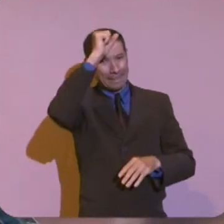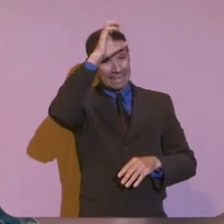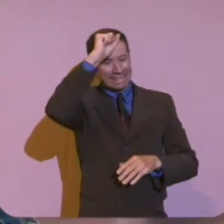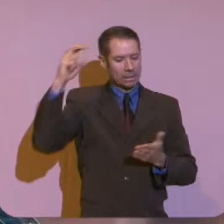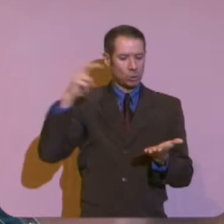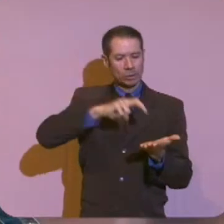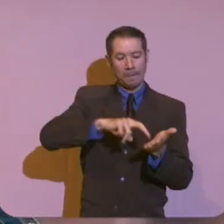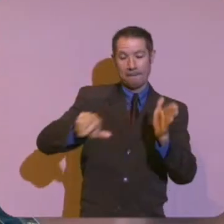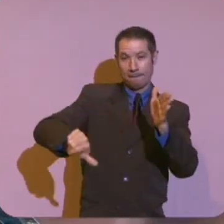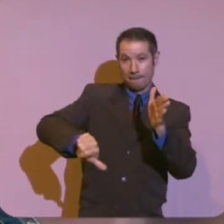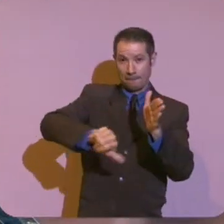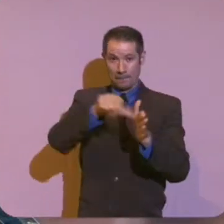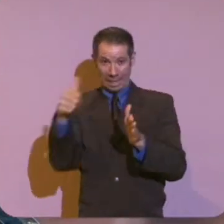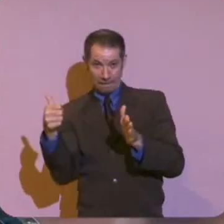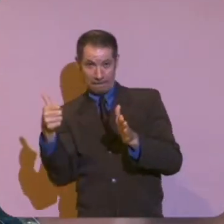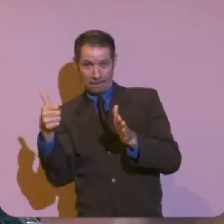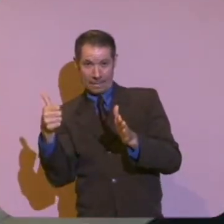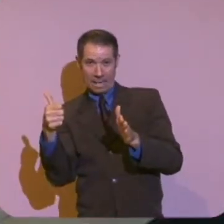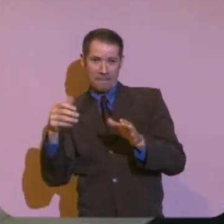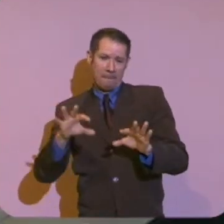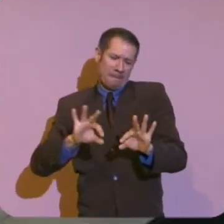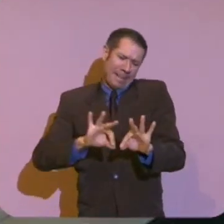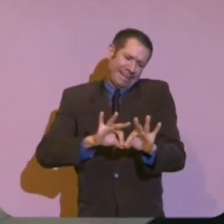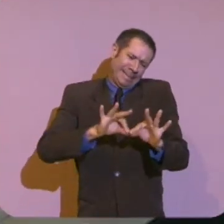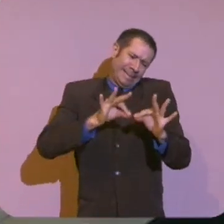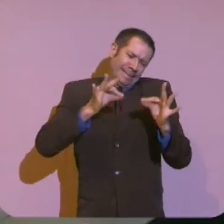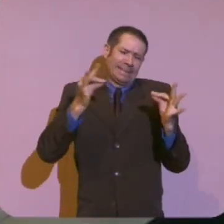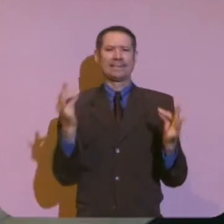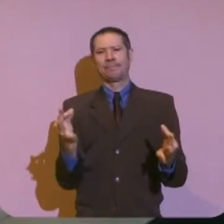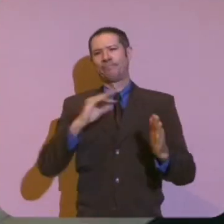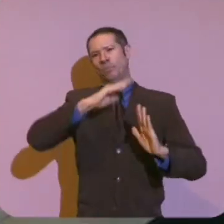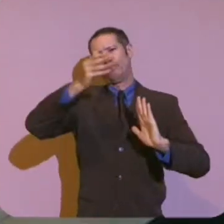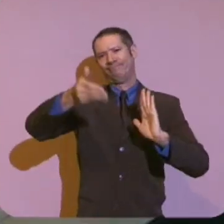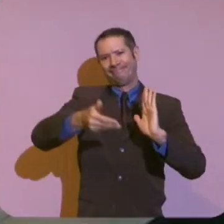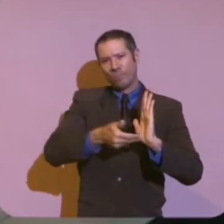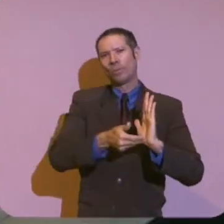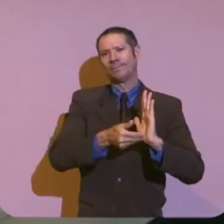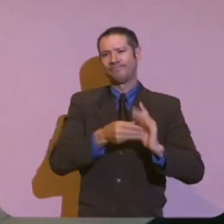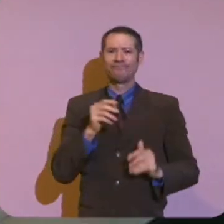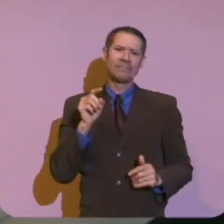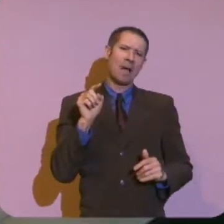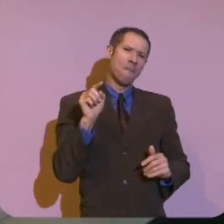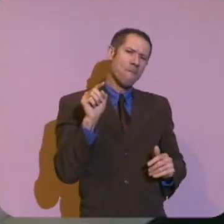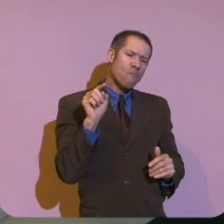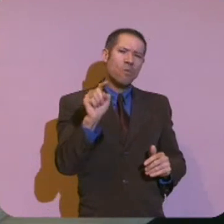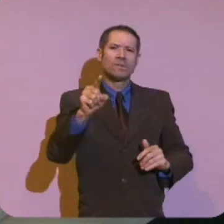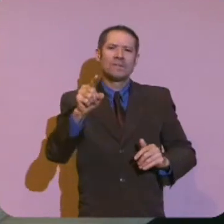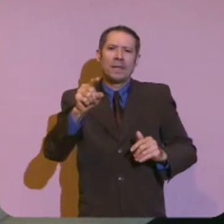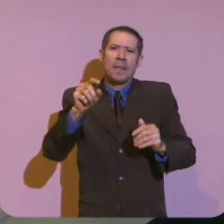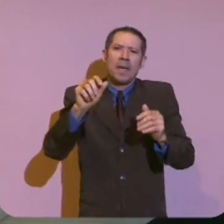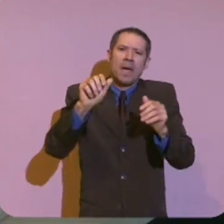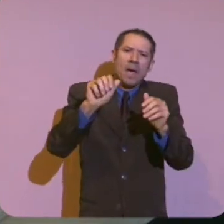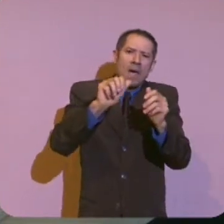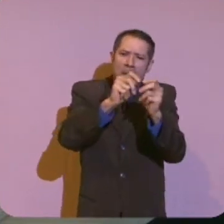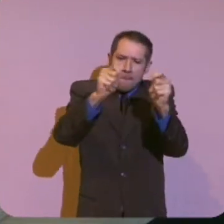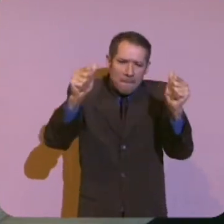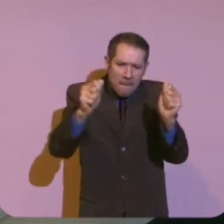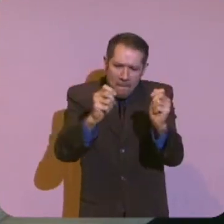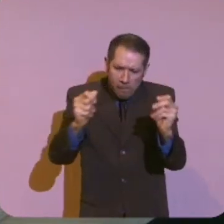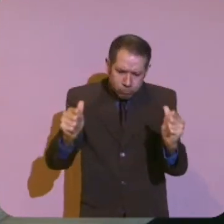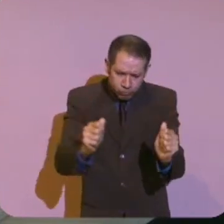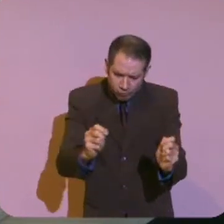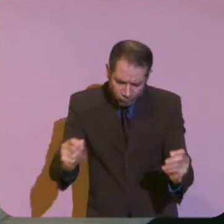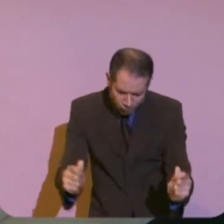primeira lição, mais simples de todas, né, você é barro na mão do